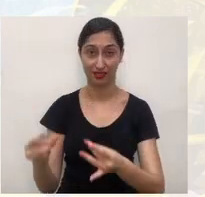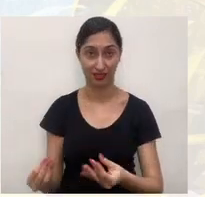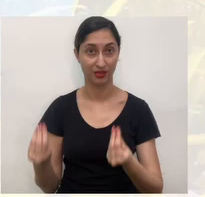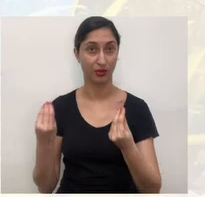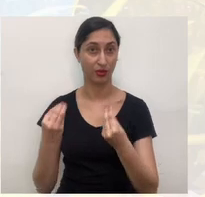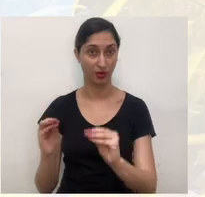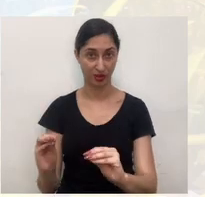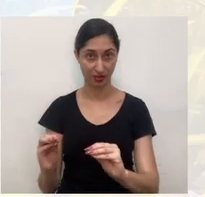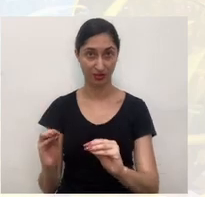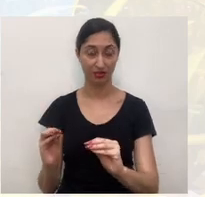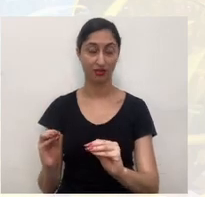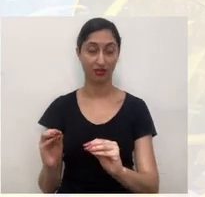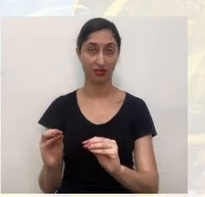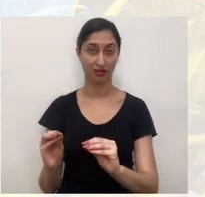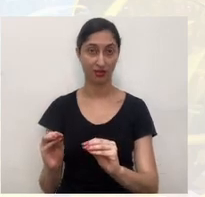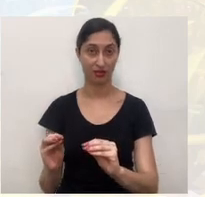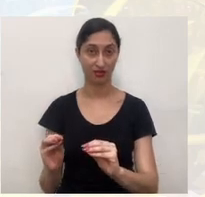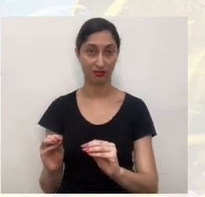para